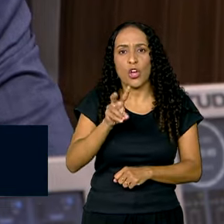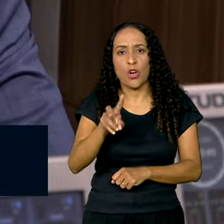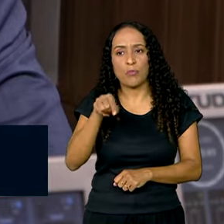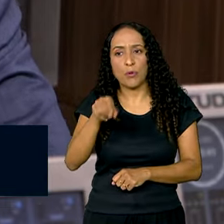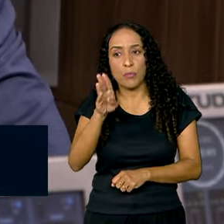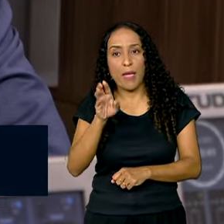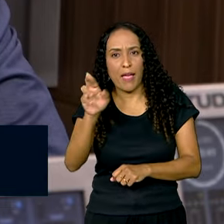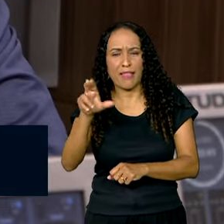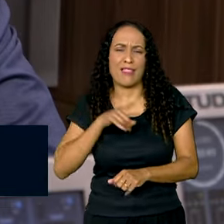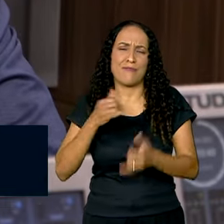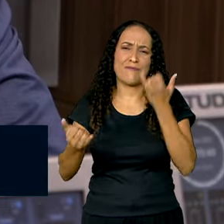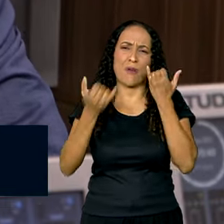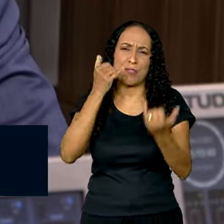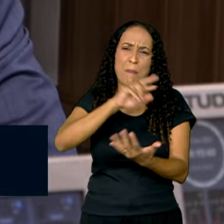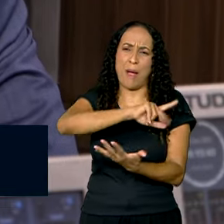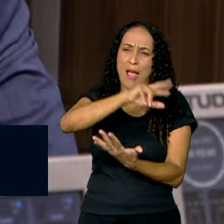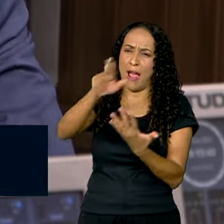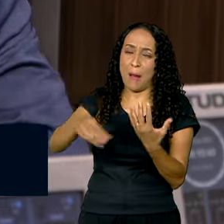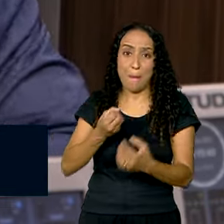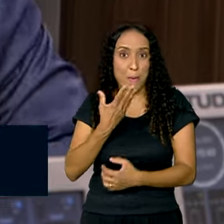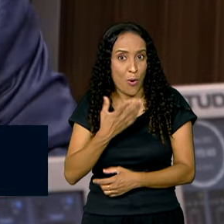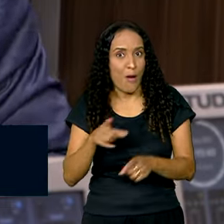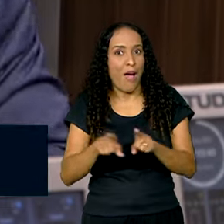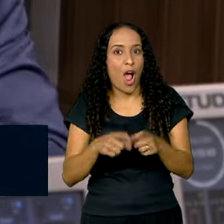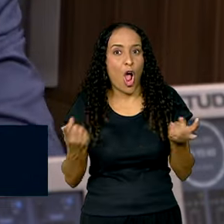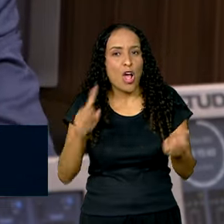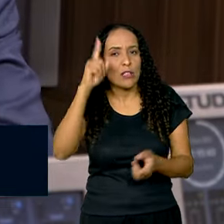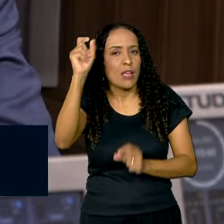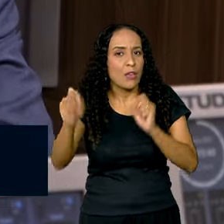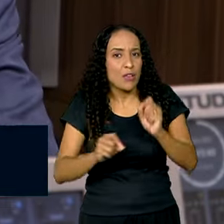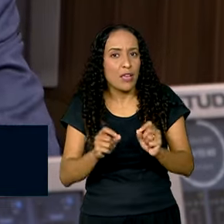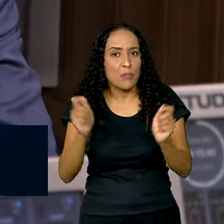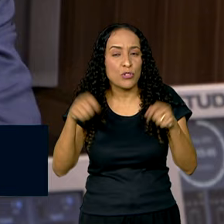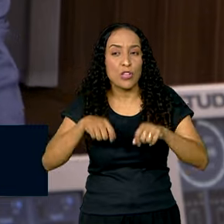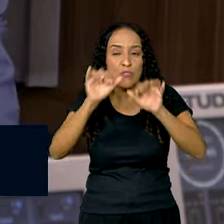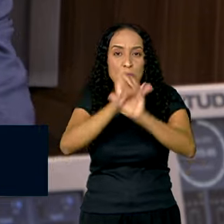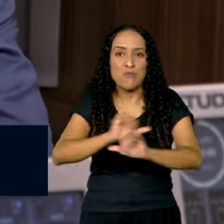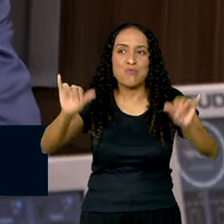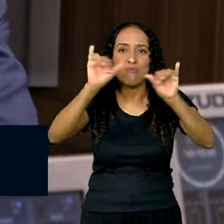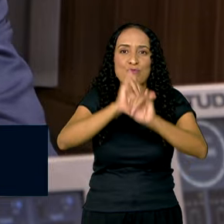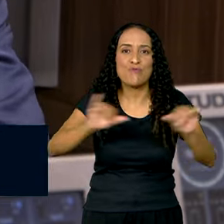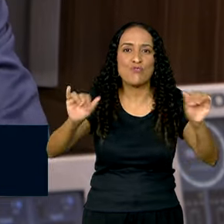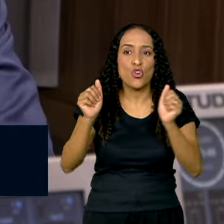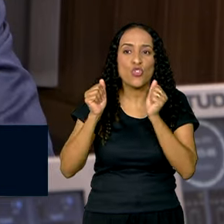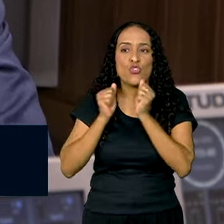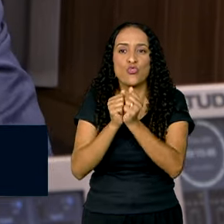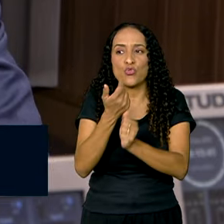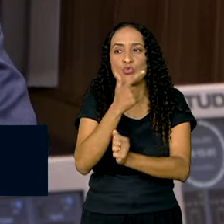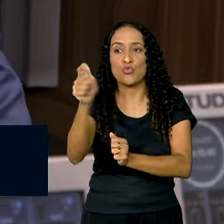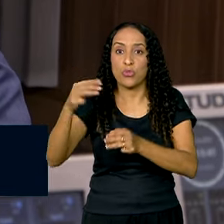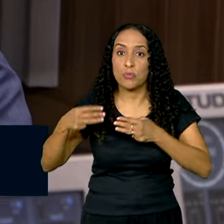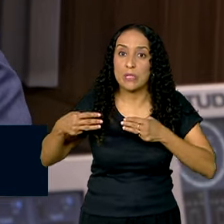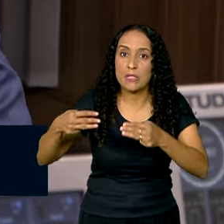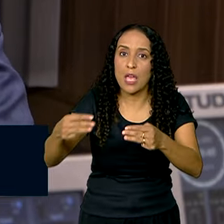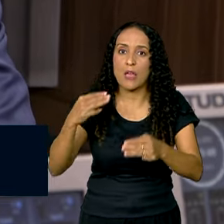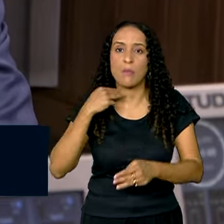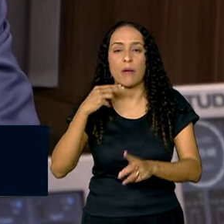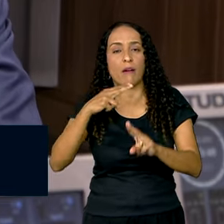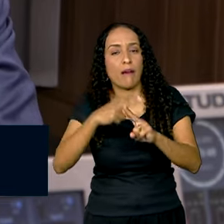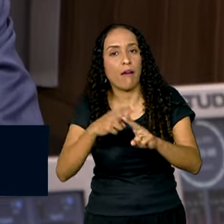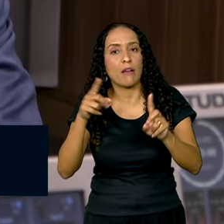muita informação de qualidade e a ideia é que agora a gente possa trabalhar em campanhas aí em conjunto com os demais Ministérios com a Caixa